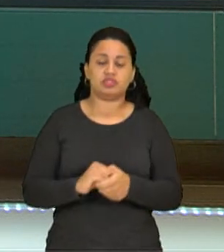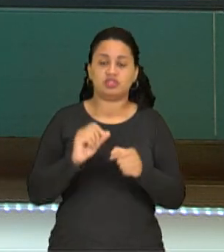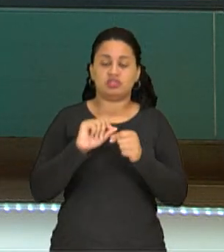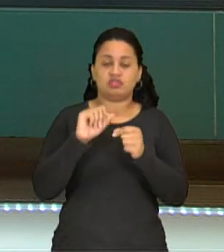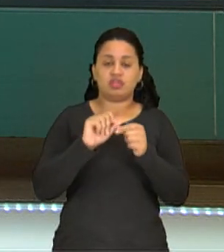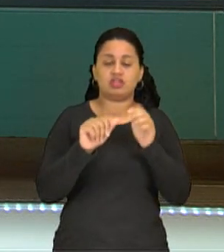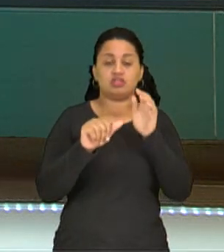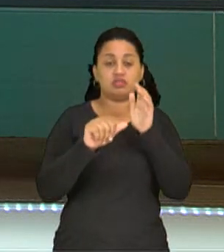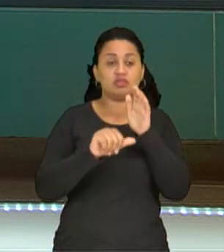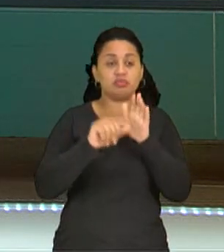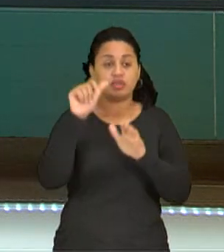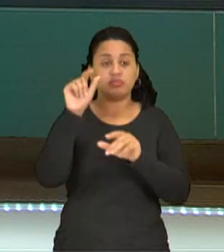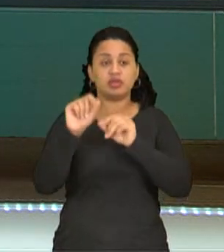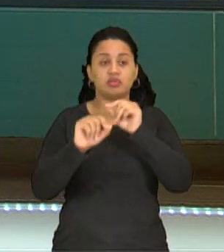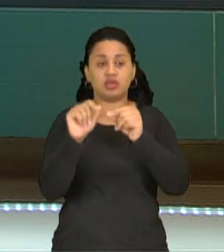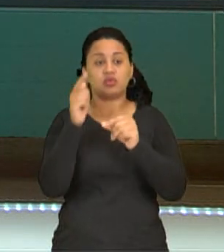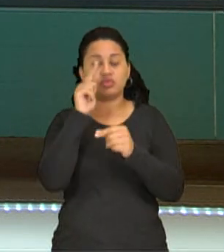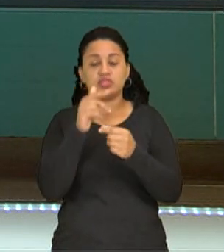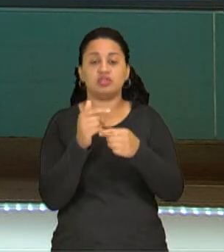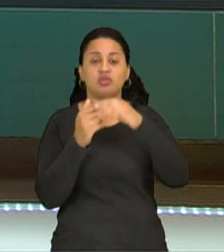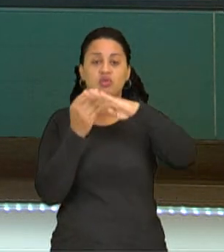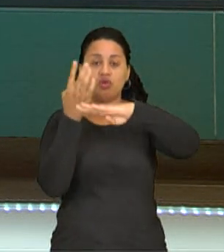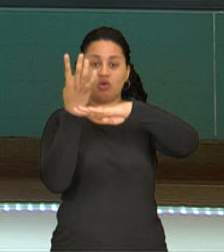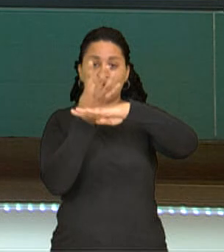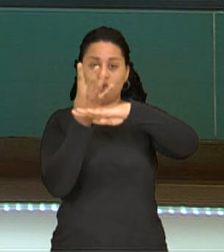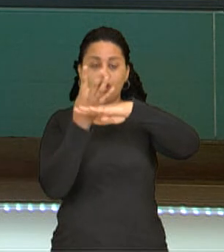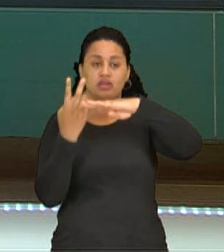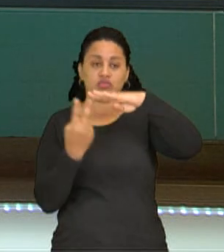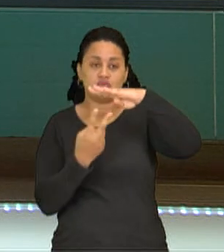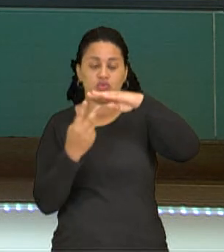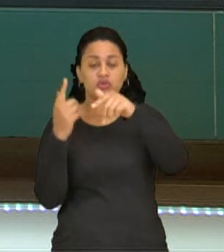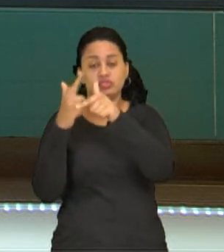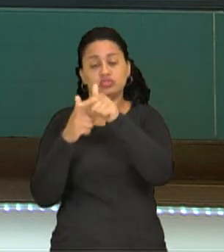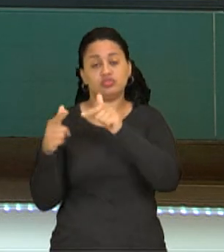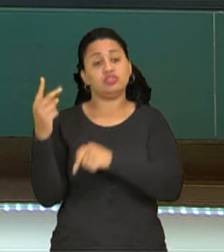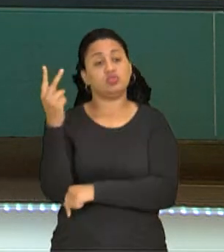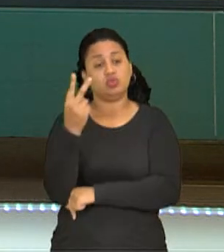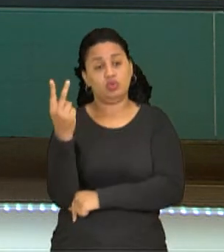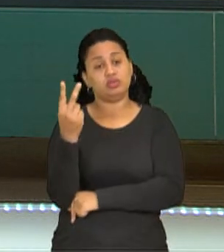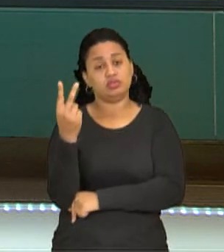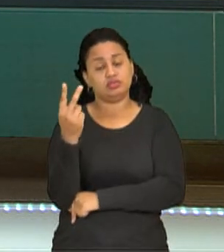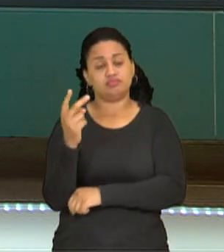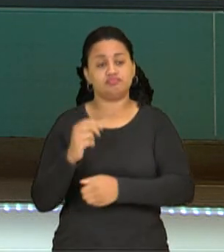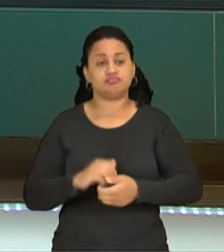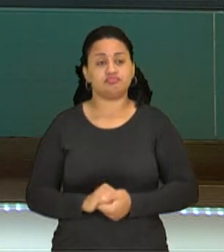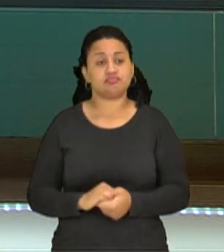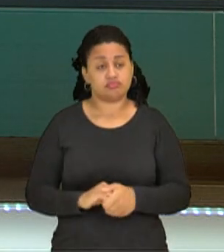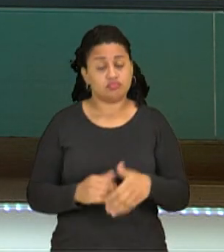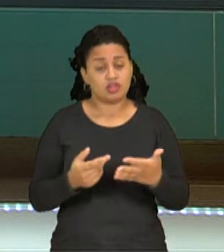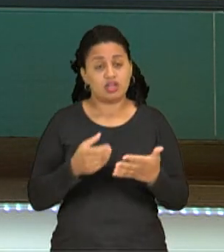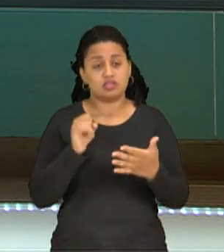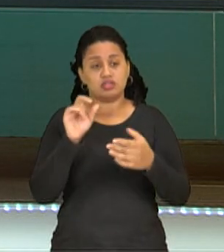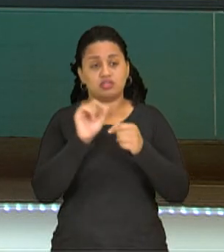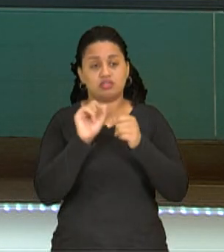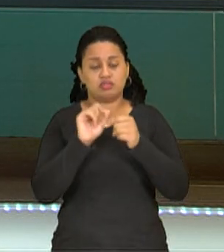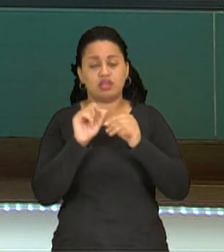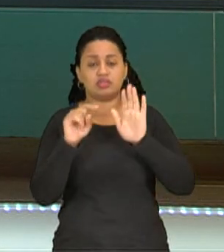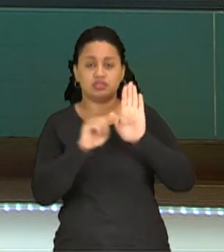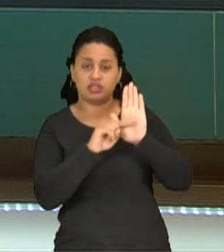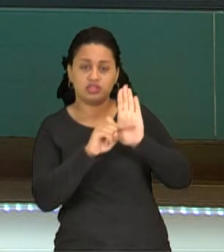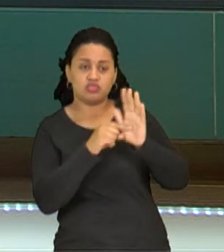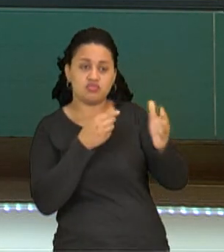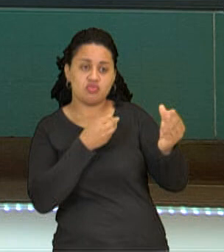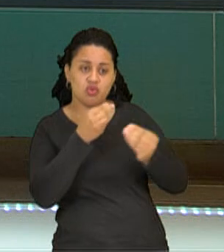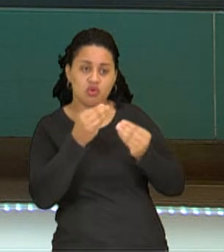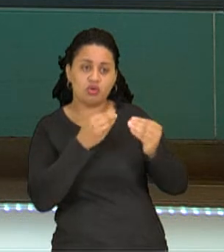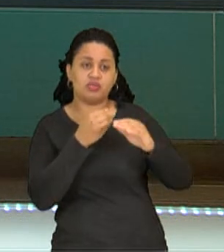ó, menos 3 mais 7, 4, dividido por 2, 2. Agora fazemos o negativo, menos